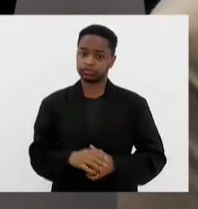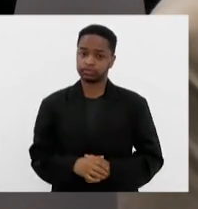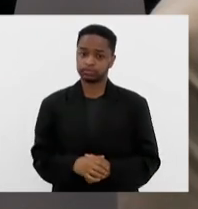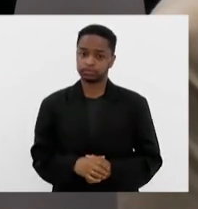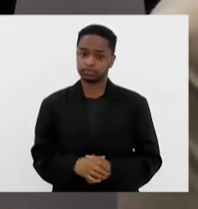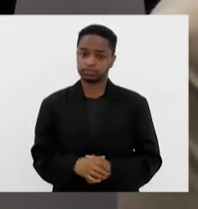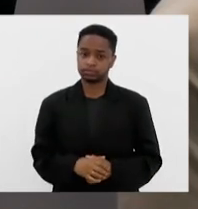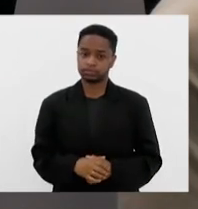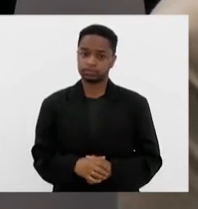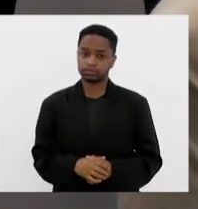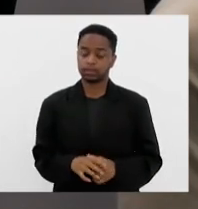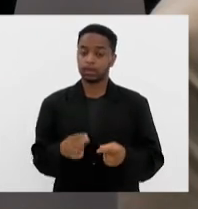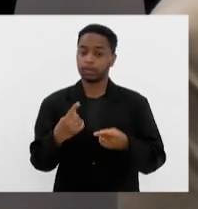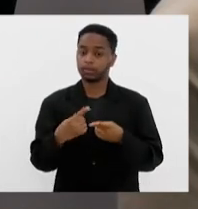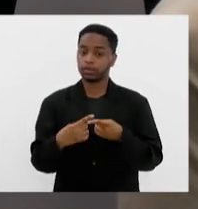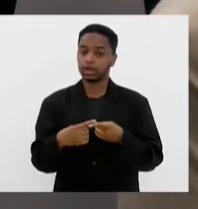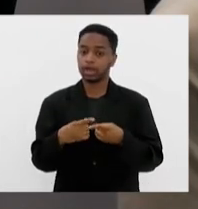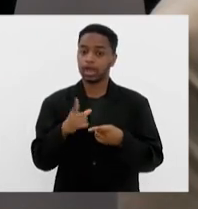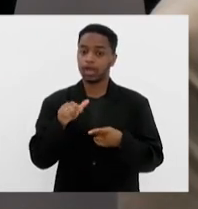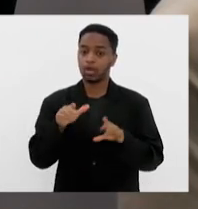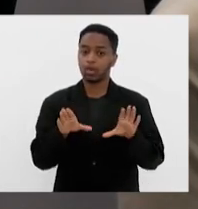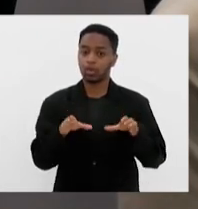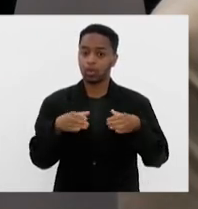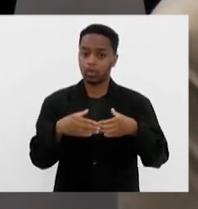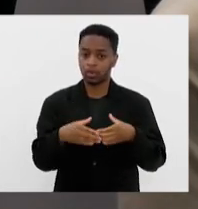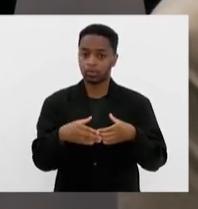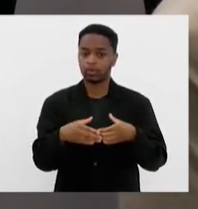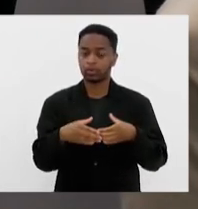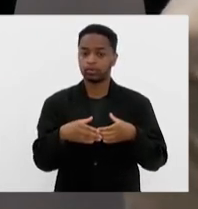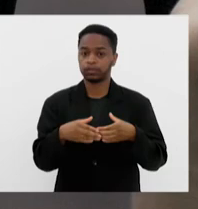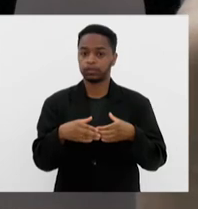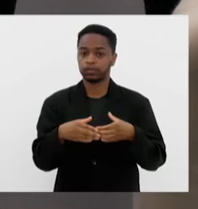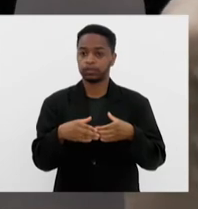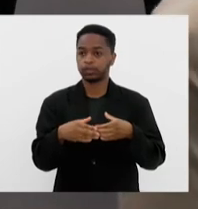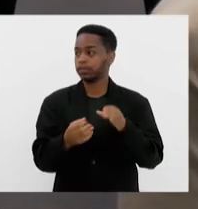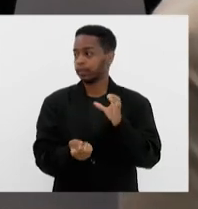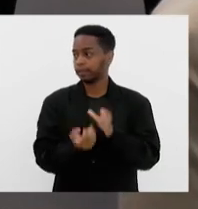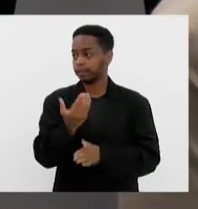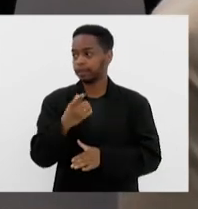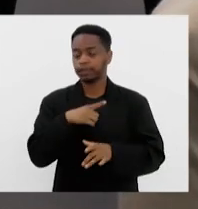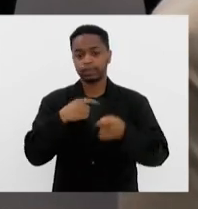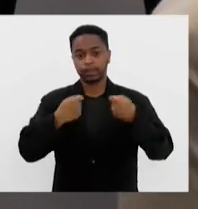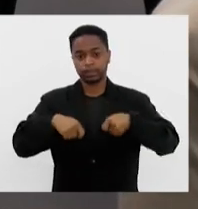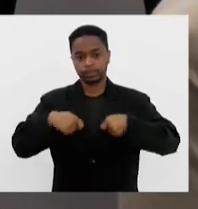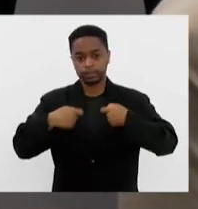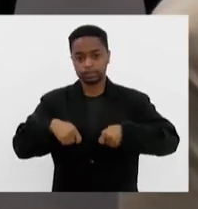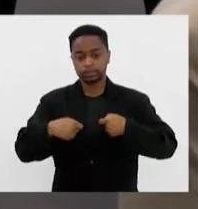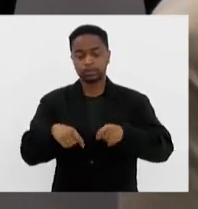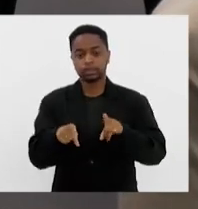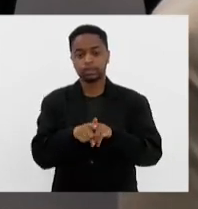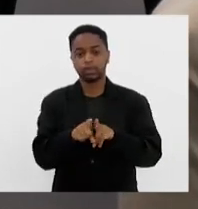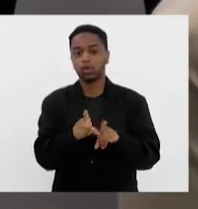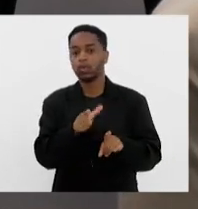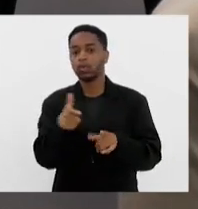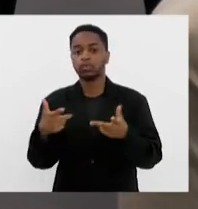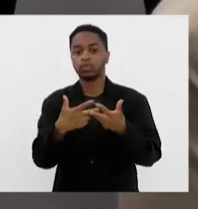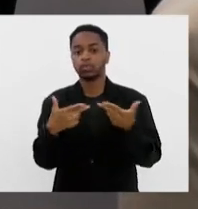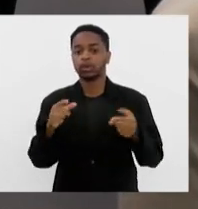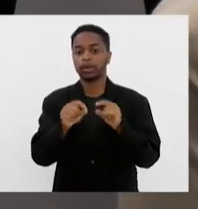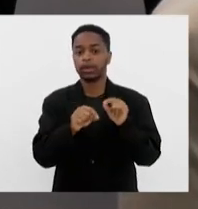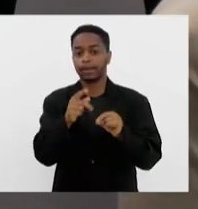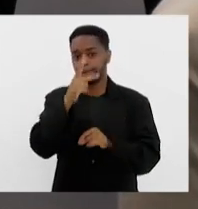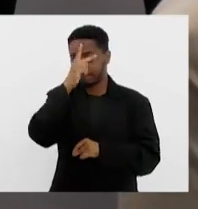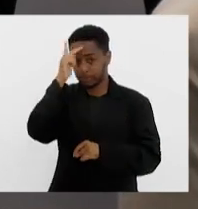um episódio, a um coletivo que se insurgiu com uma demanda. Determinado episódio. Outra coisa é o cara que foi excluído